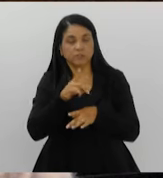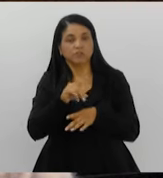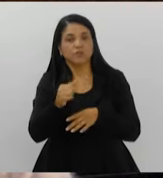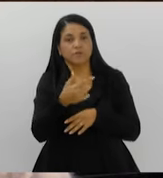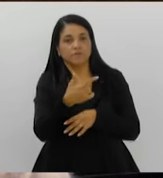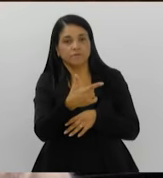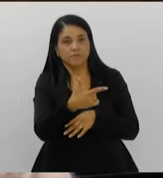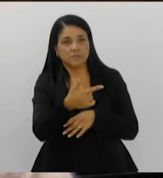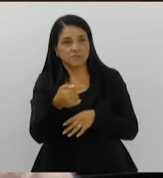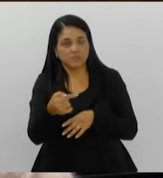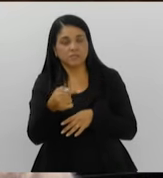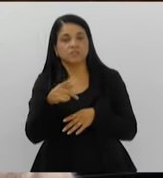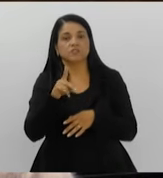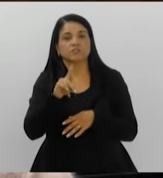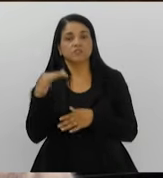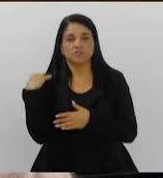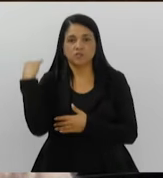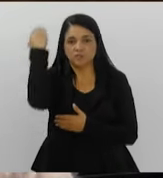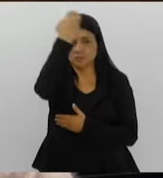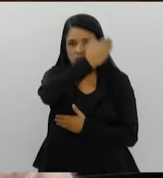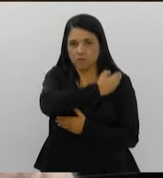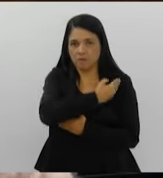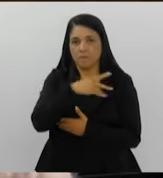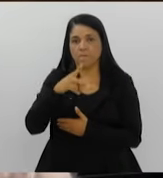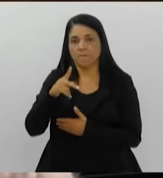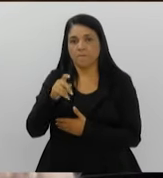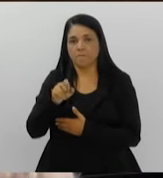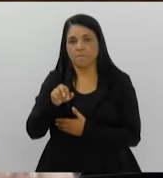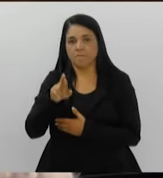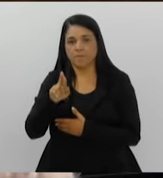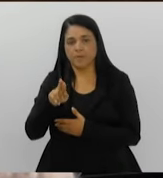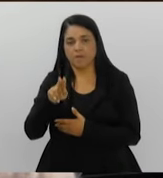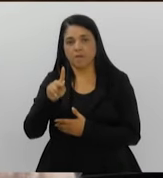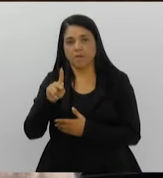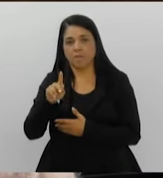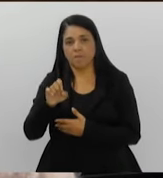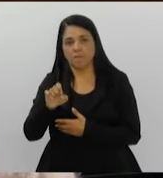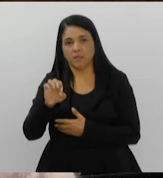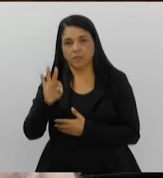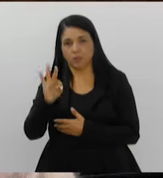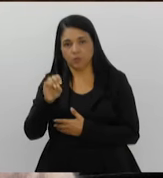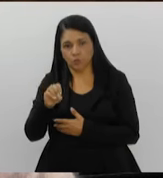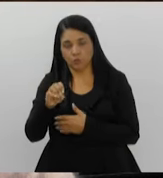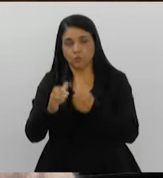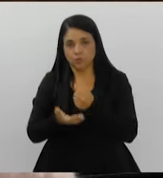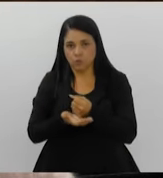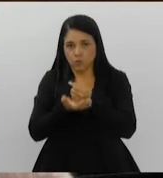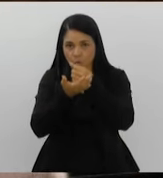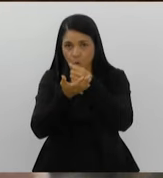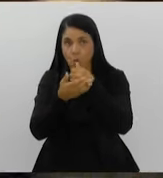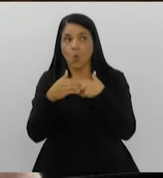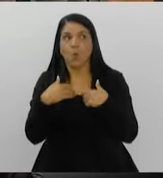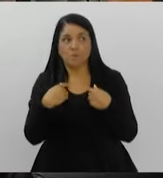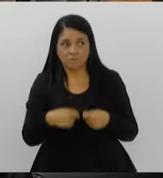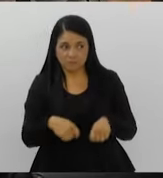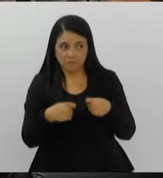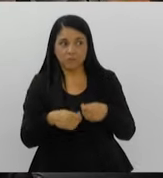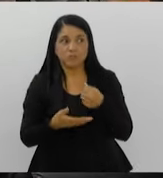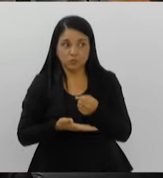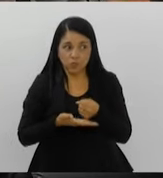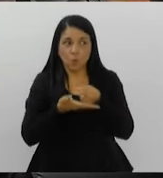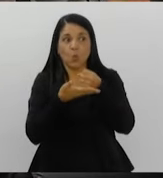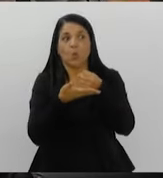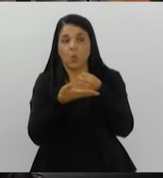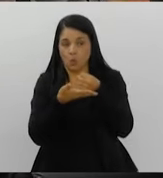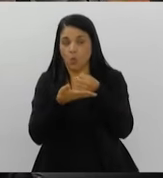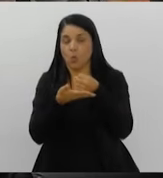de Nossa Senhora do Perpétuo Socorro, precisamos de muito socorro, né? E tem que ser, sem dúvida e tem nenhuma. Tem que ser perpétuo. E olha